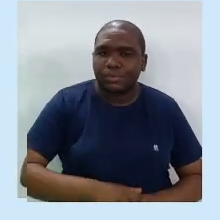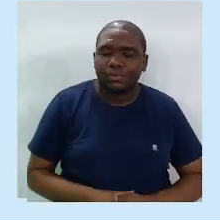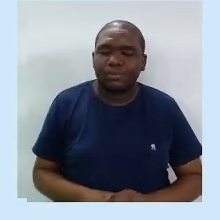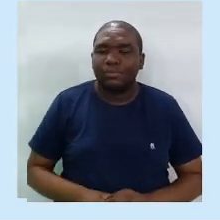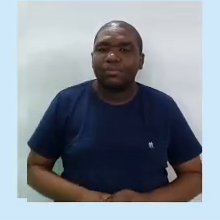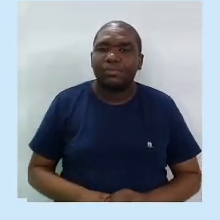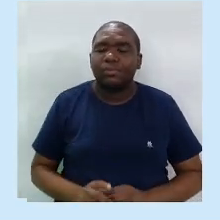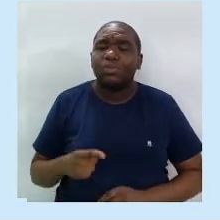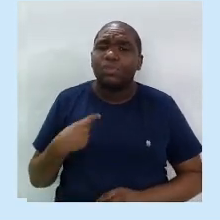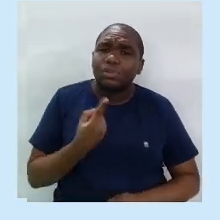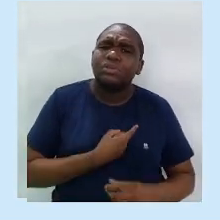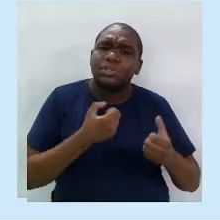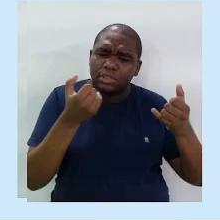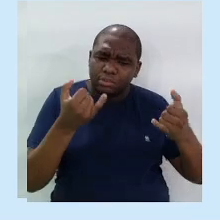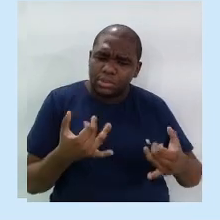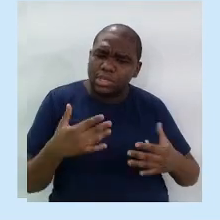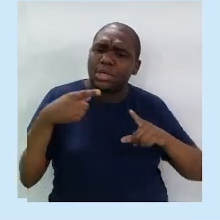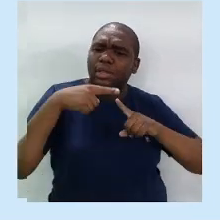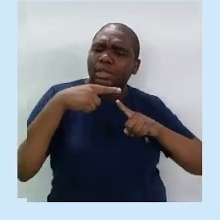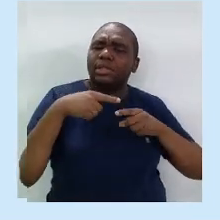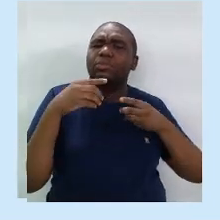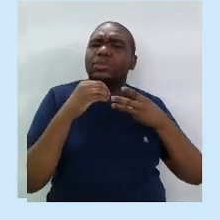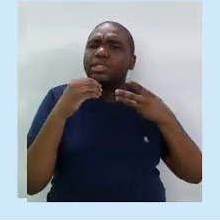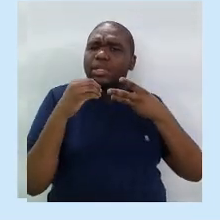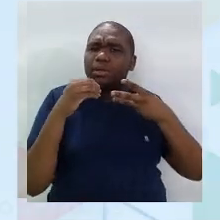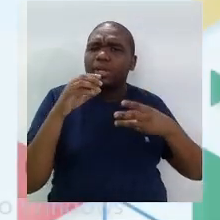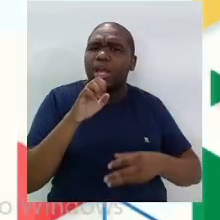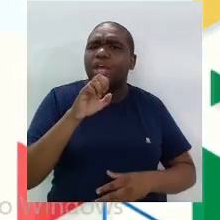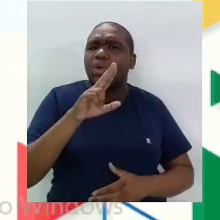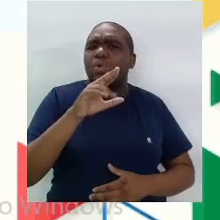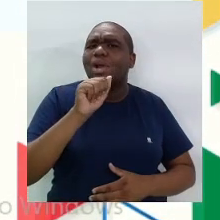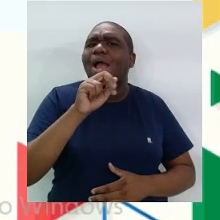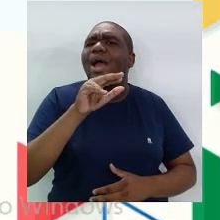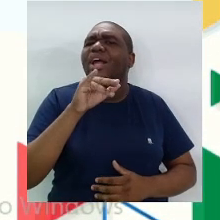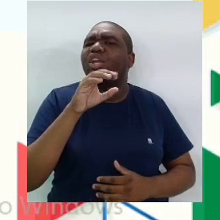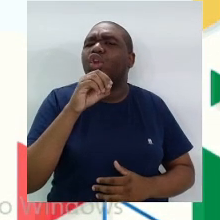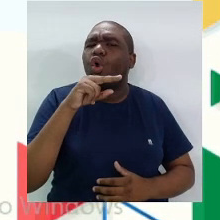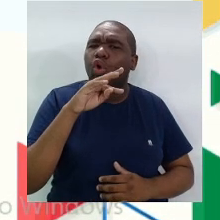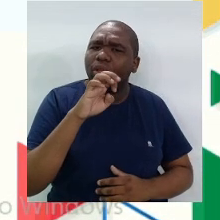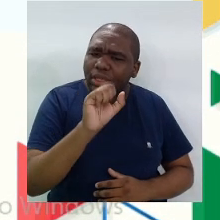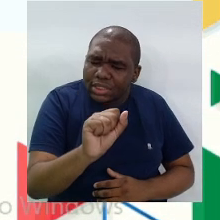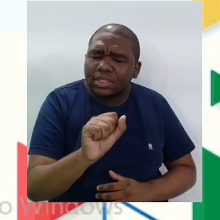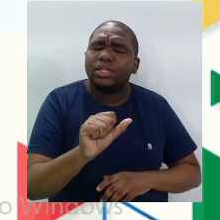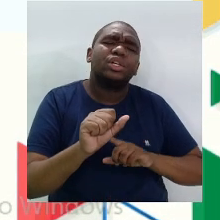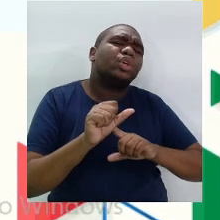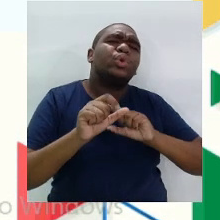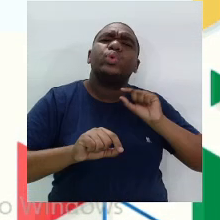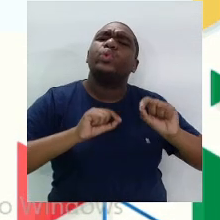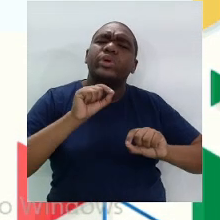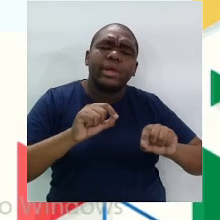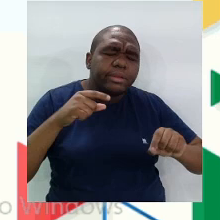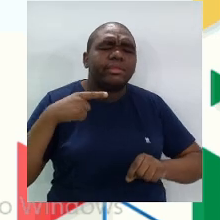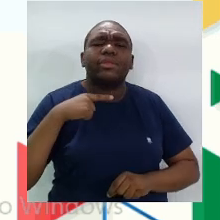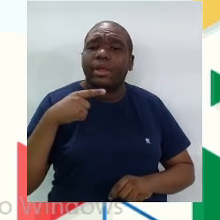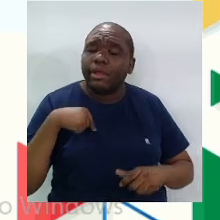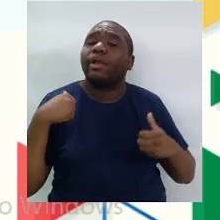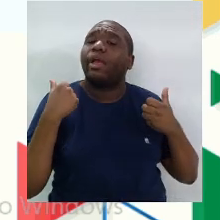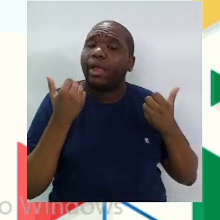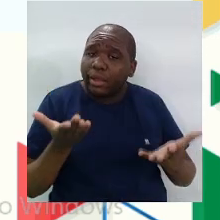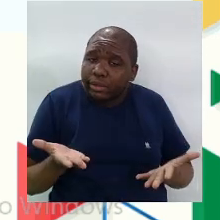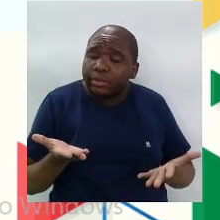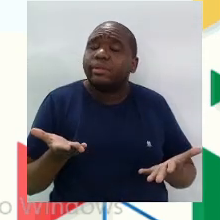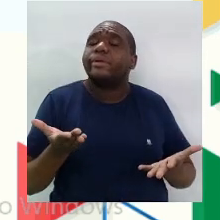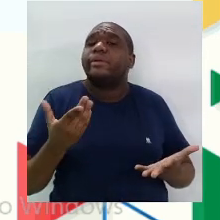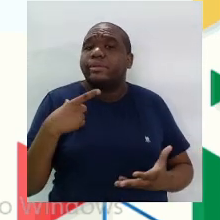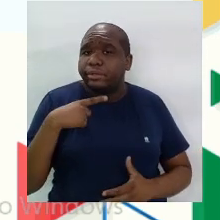gente fala aí de célula eucarionte, existe nas células eucariontes ainda a